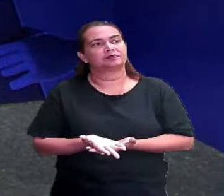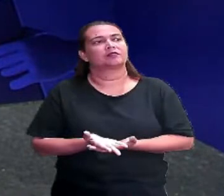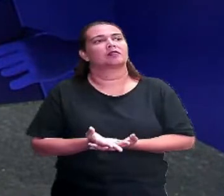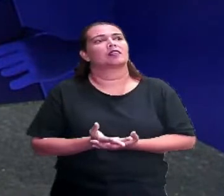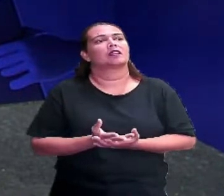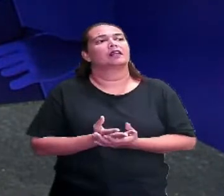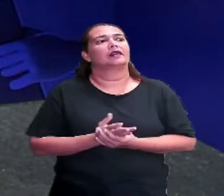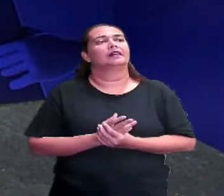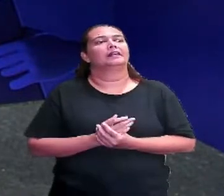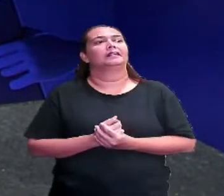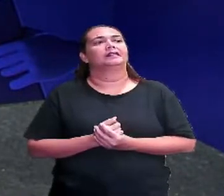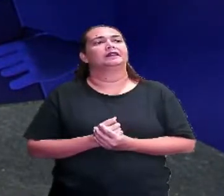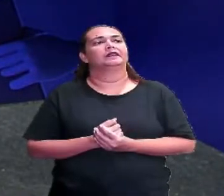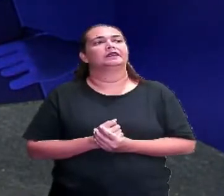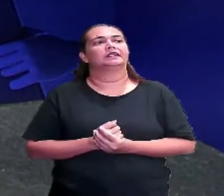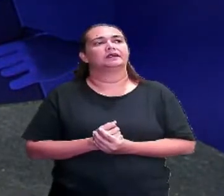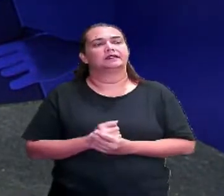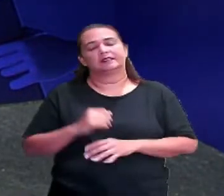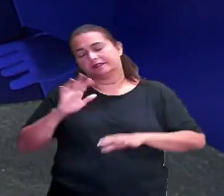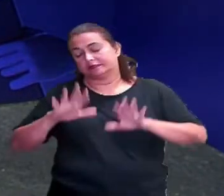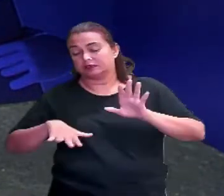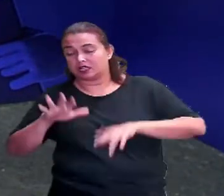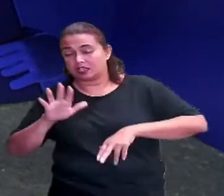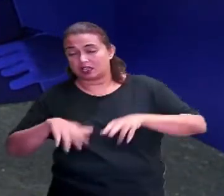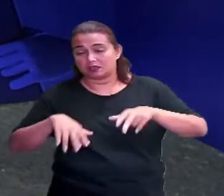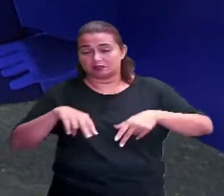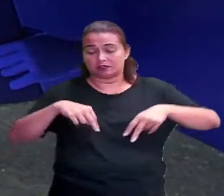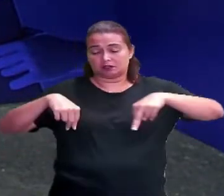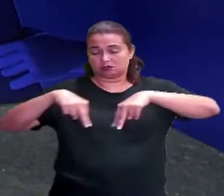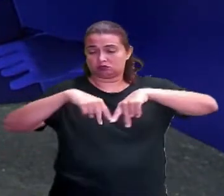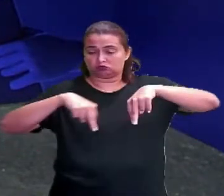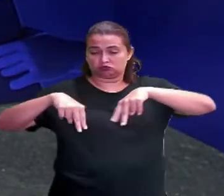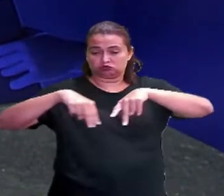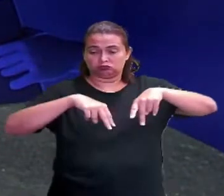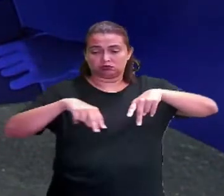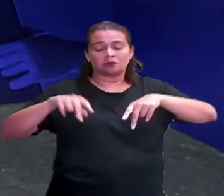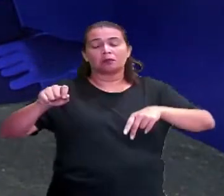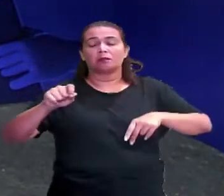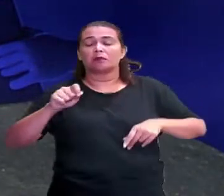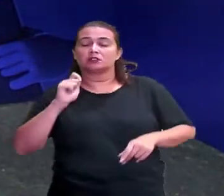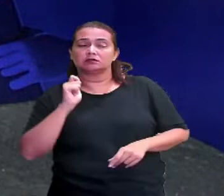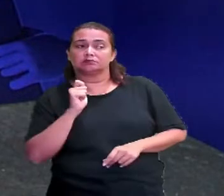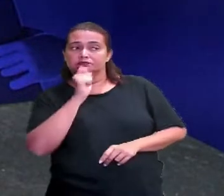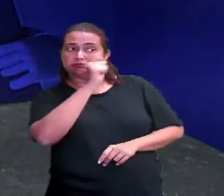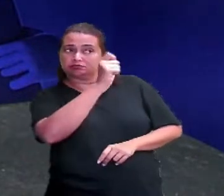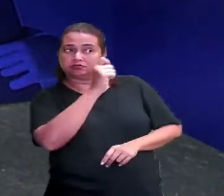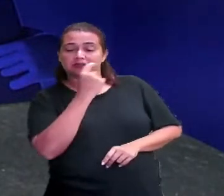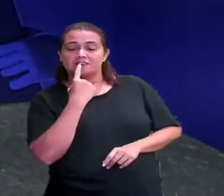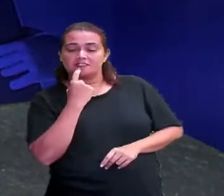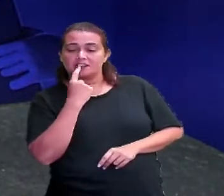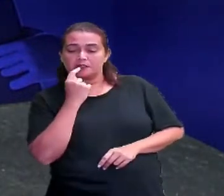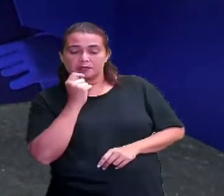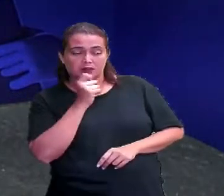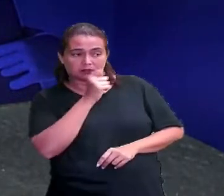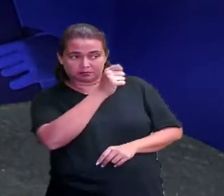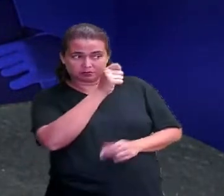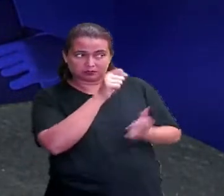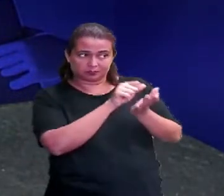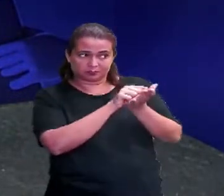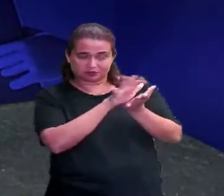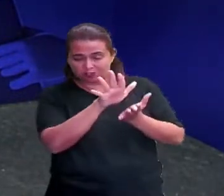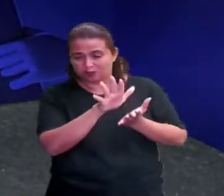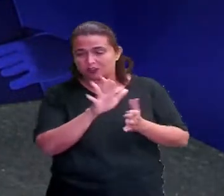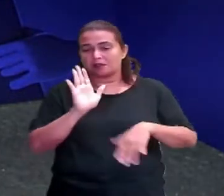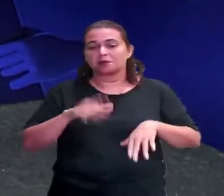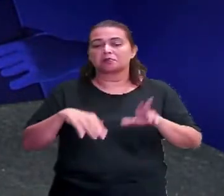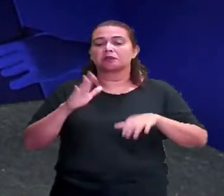pode, de repente, o jogador levar um cartão vermelho por isso, ok? Então é um carrinho, a maneira como você